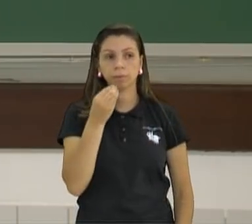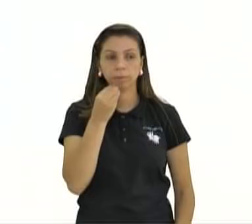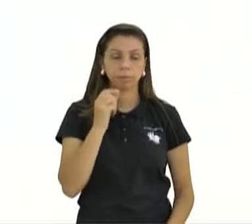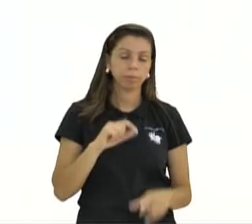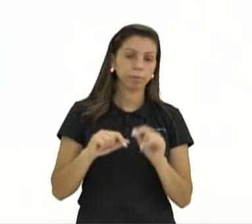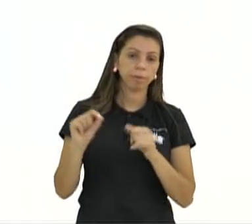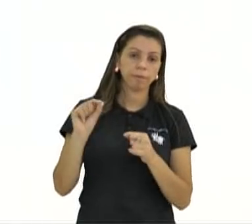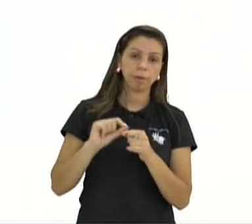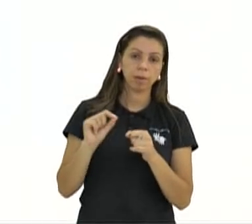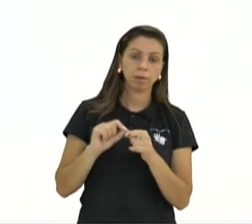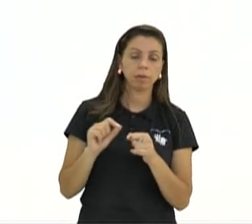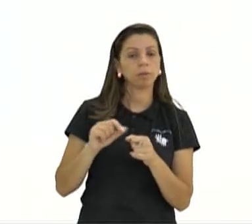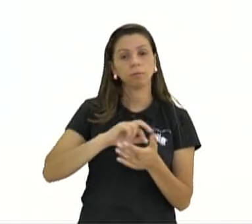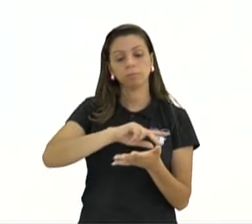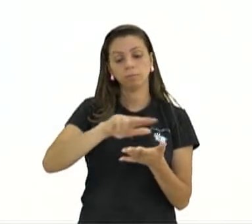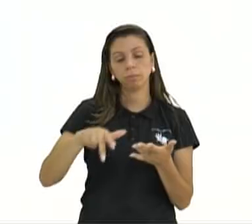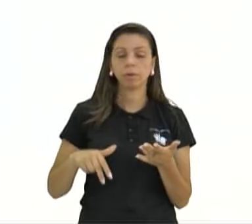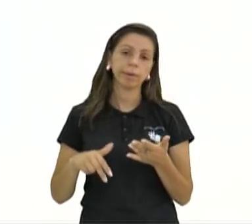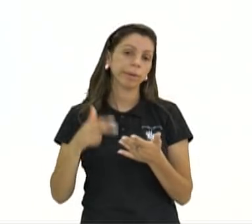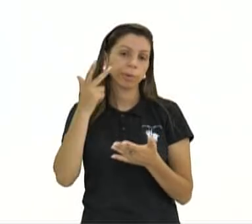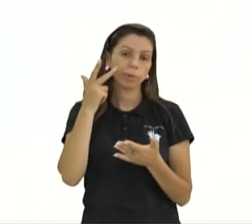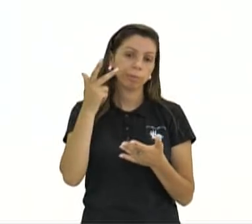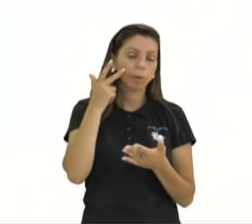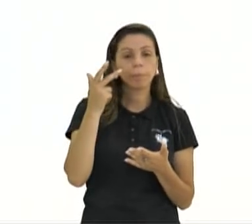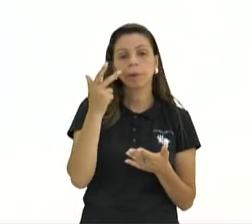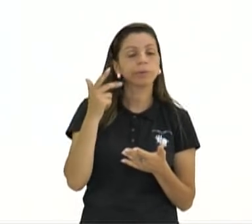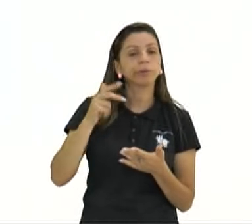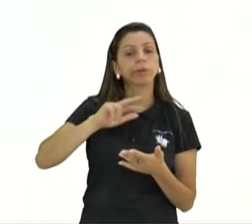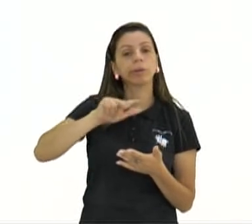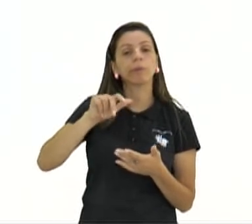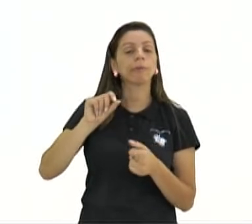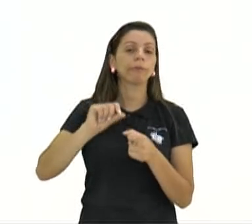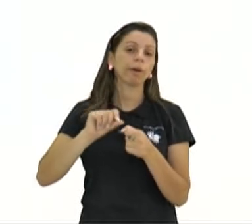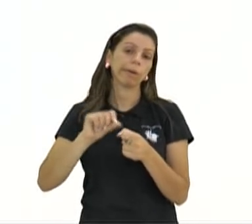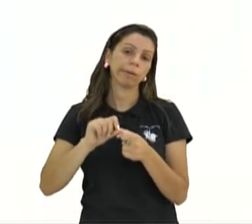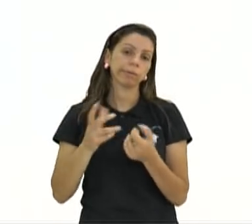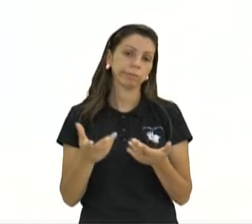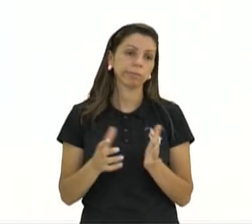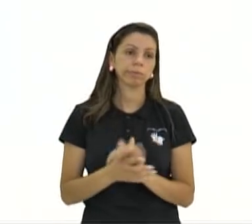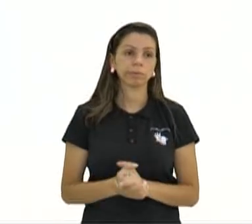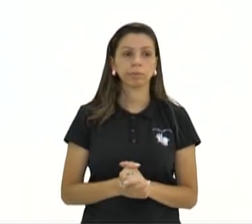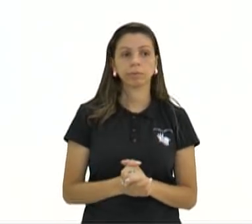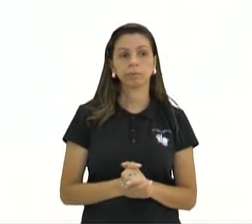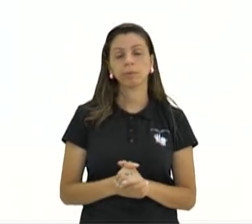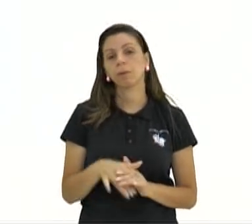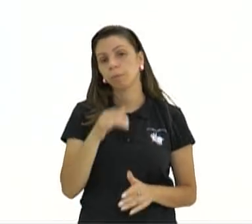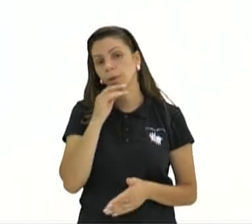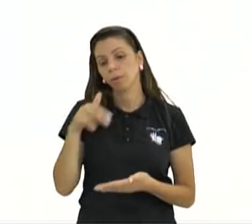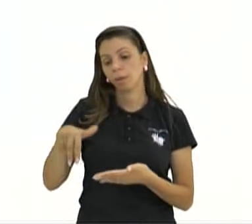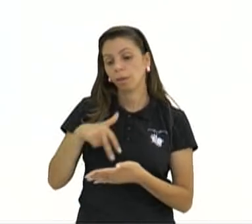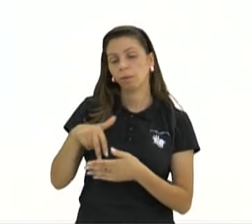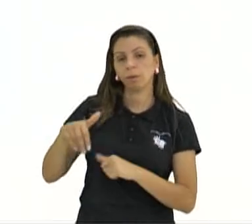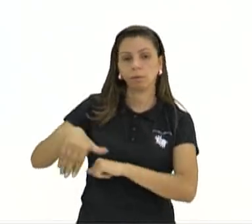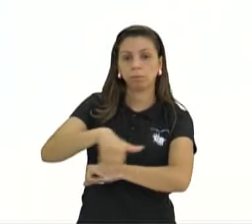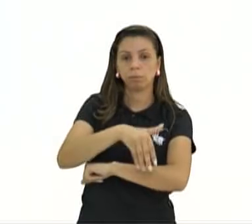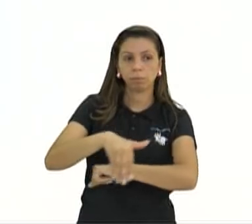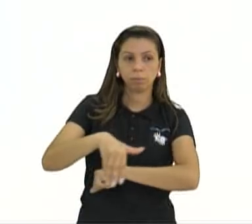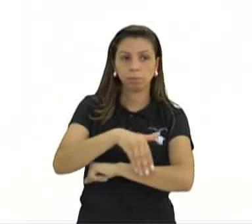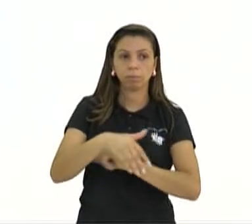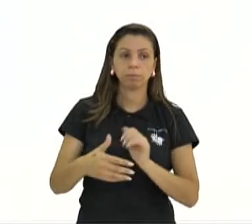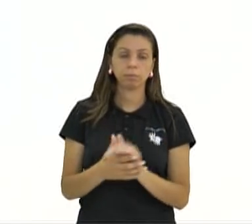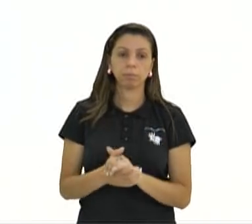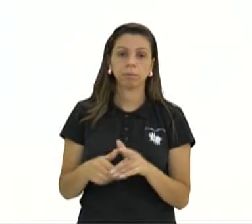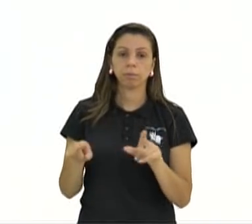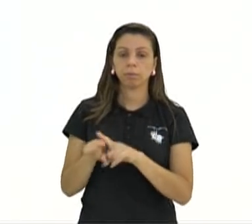coisas que normalmente não faríamos. Que coisas? Dançar na rua,